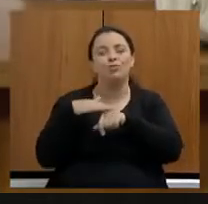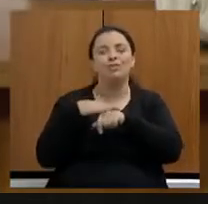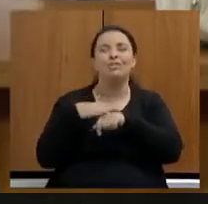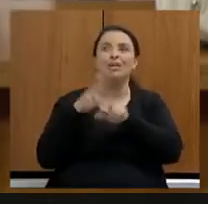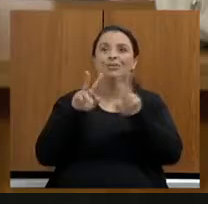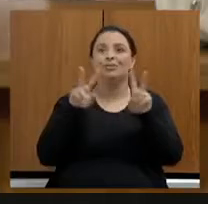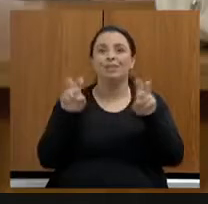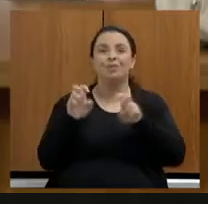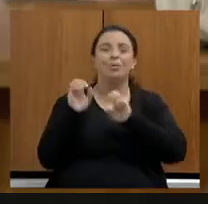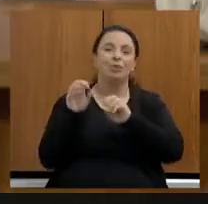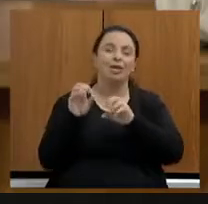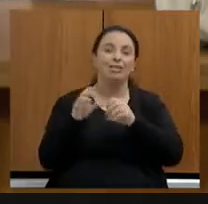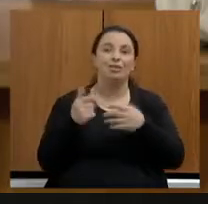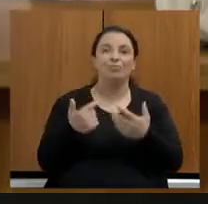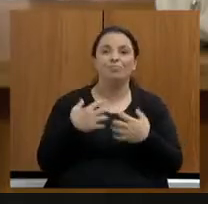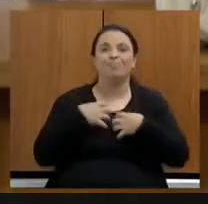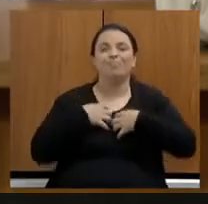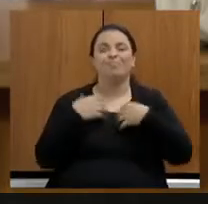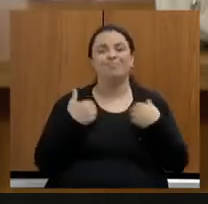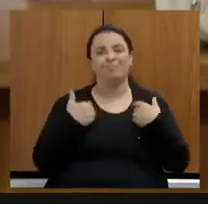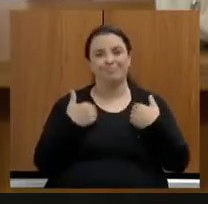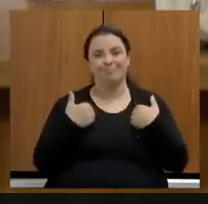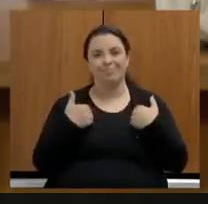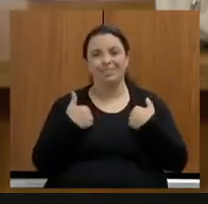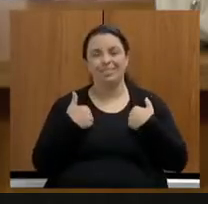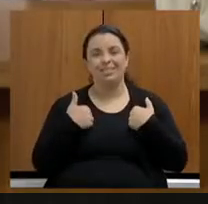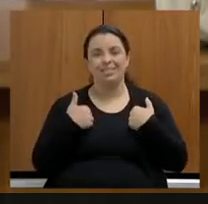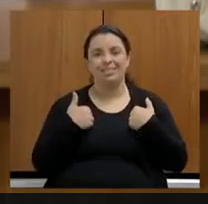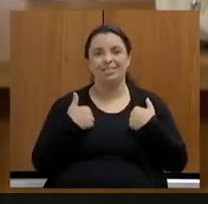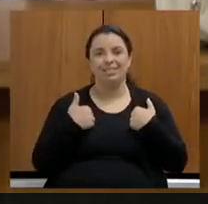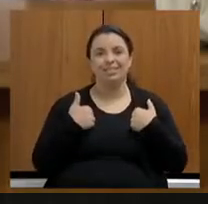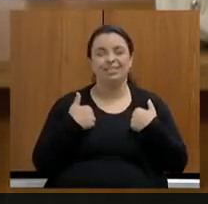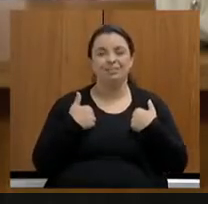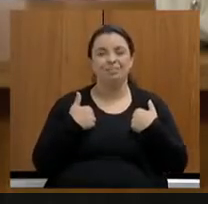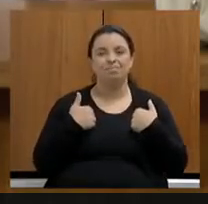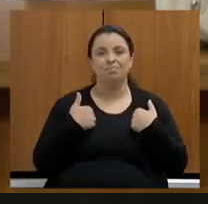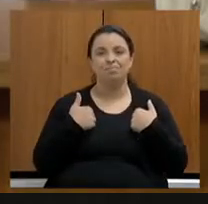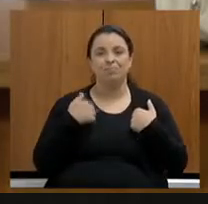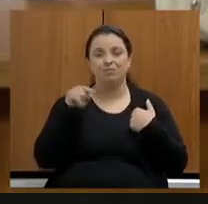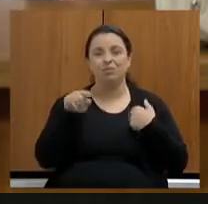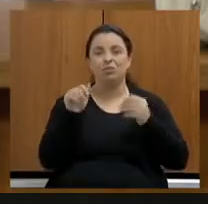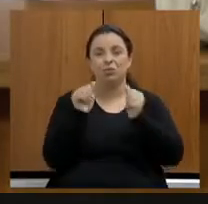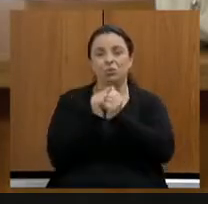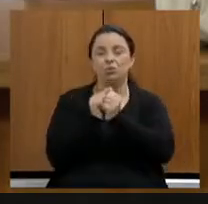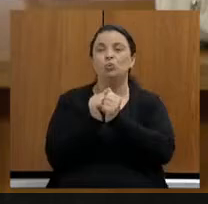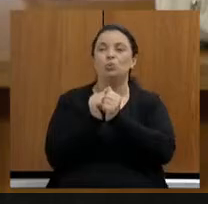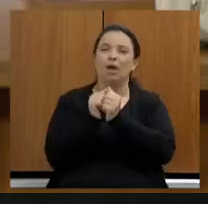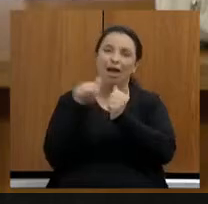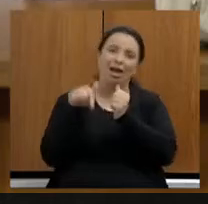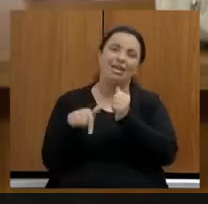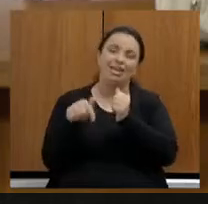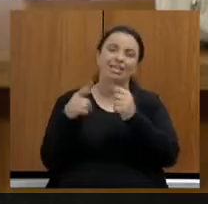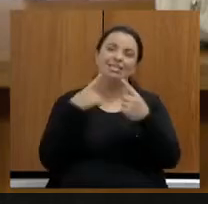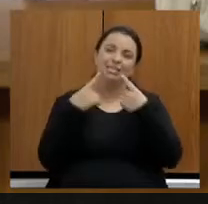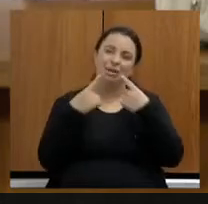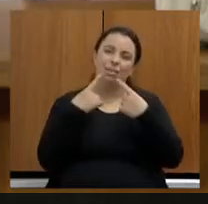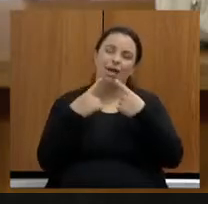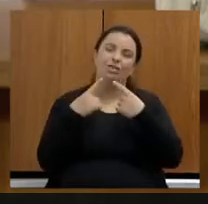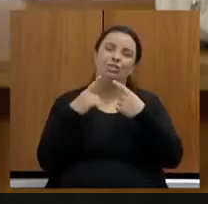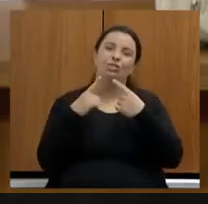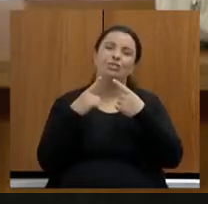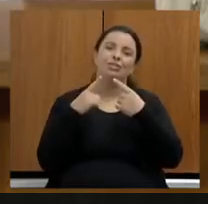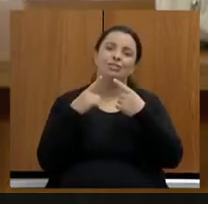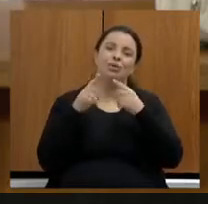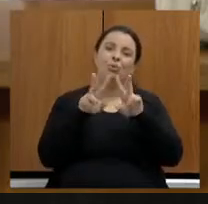educação e é uma alegria viu Deputado para mim ter o senhor nesse debate da educação é muito bom